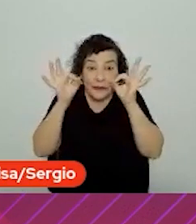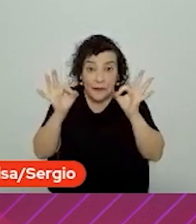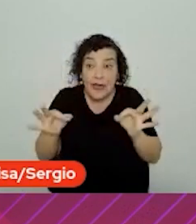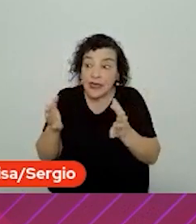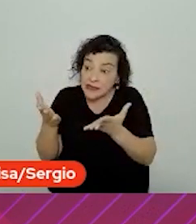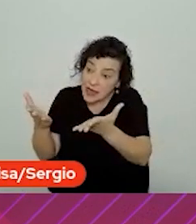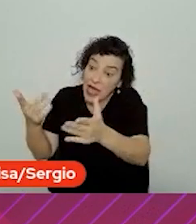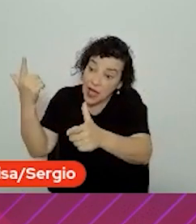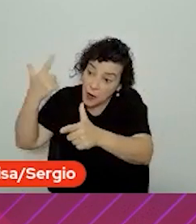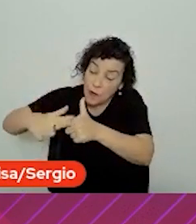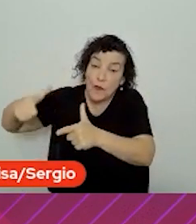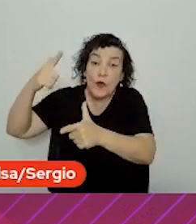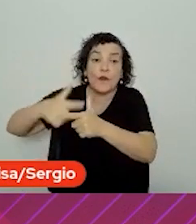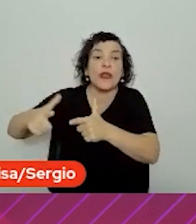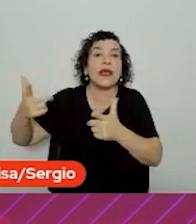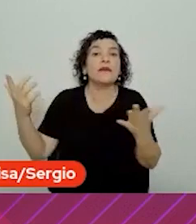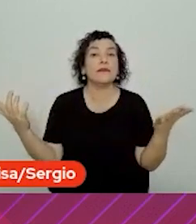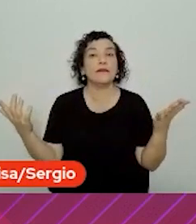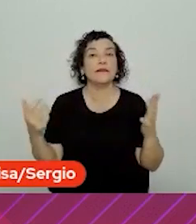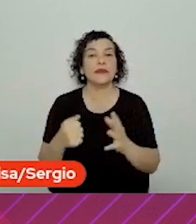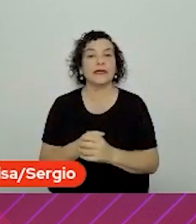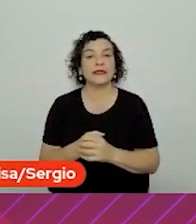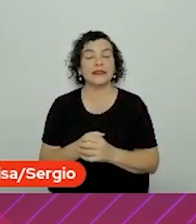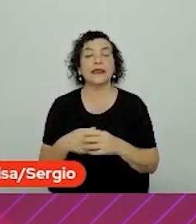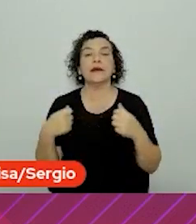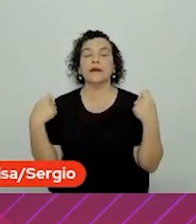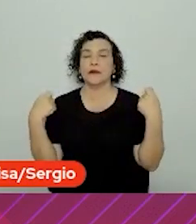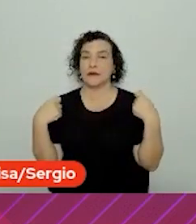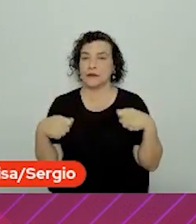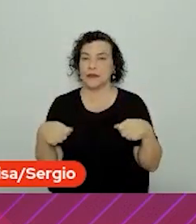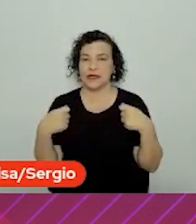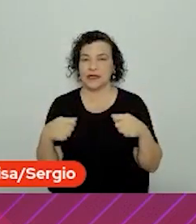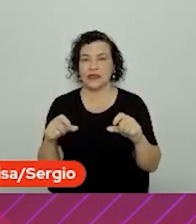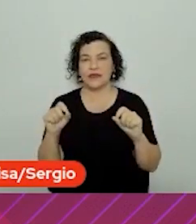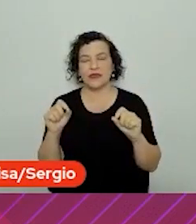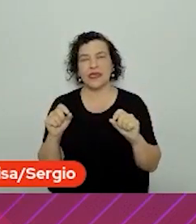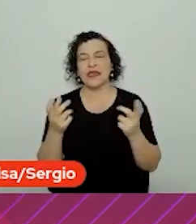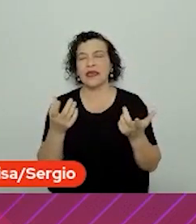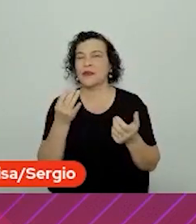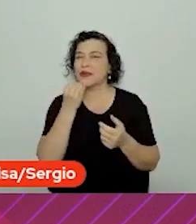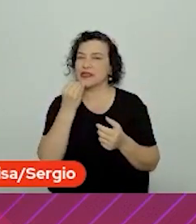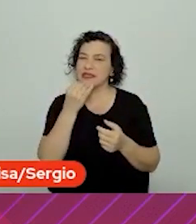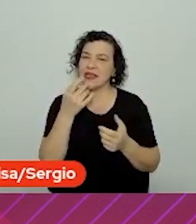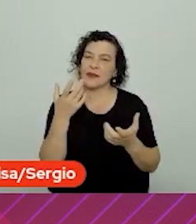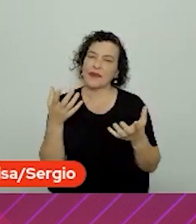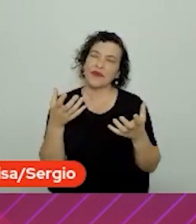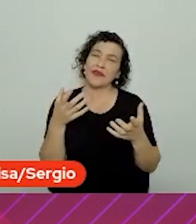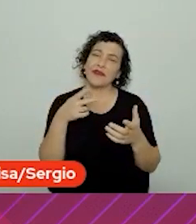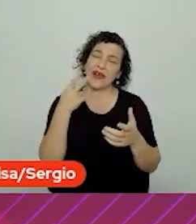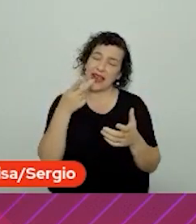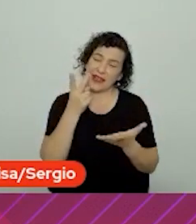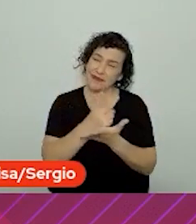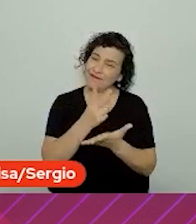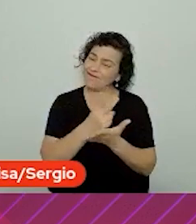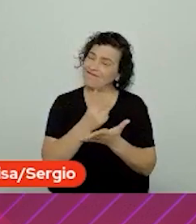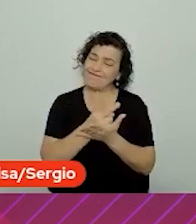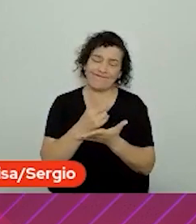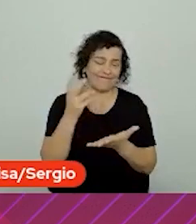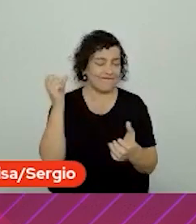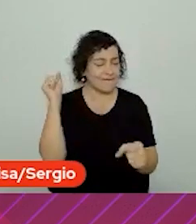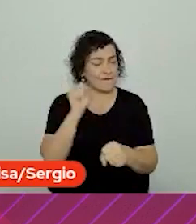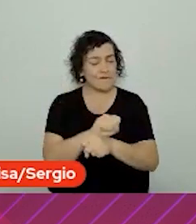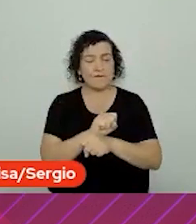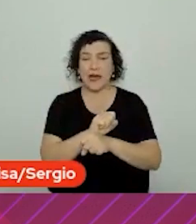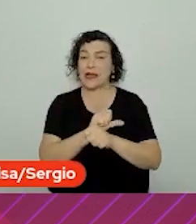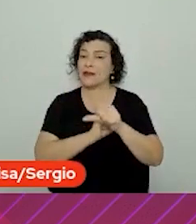resolvido. Então, a gente tem que parar de insistir em dar nome aos bois para querer resultados.